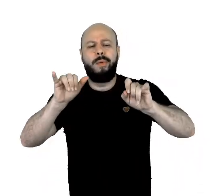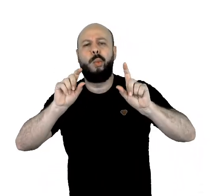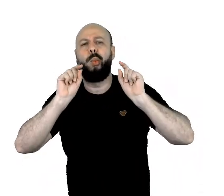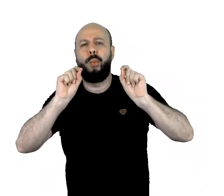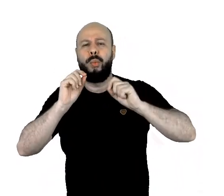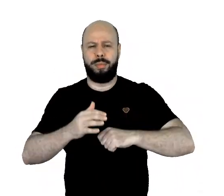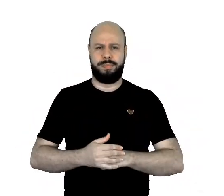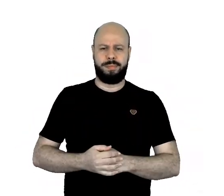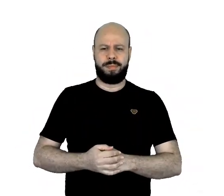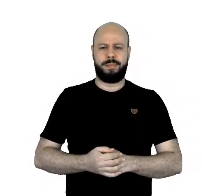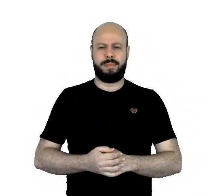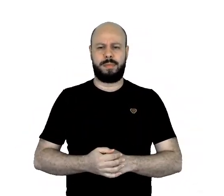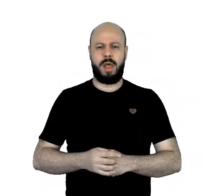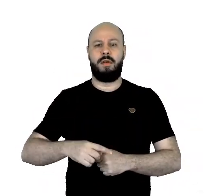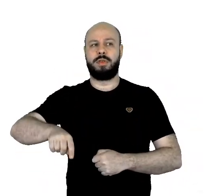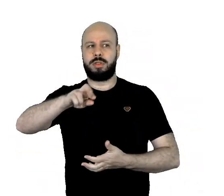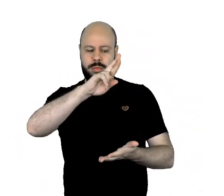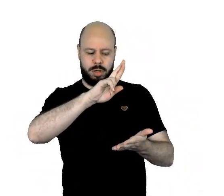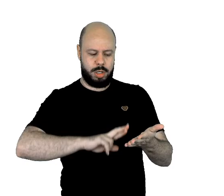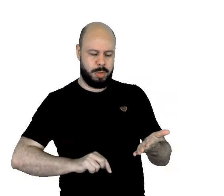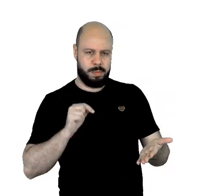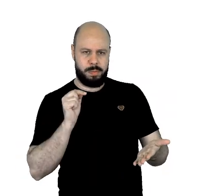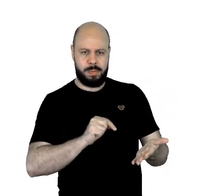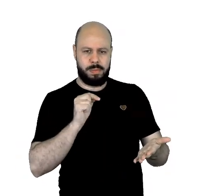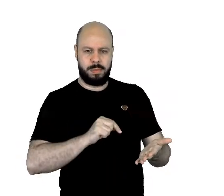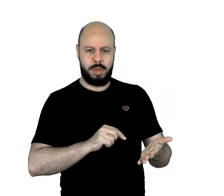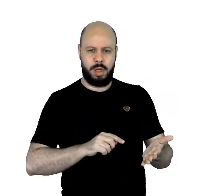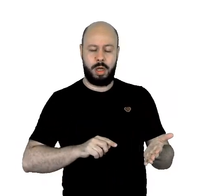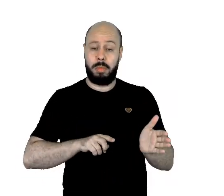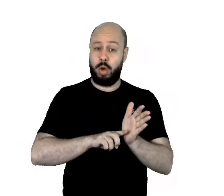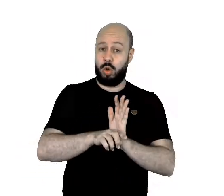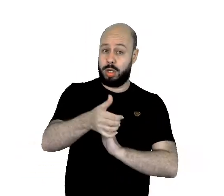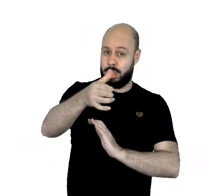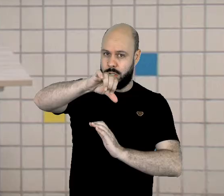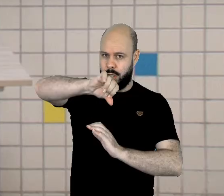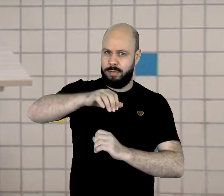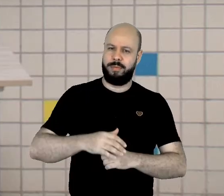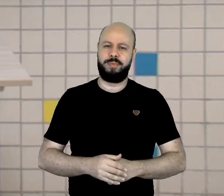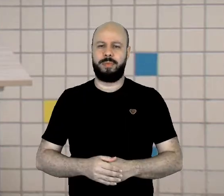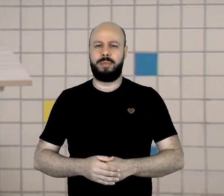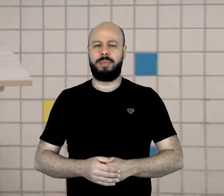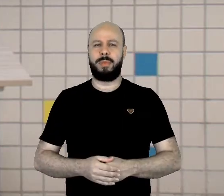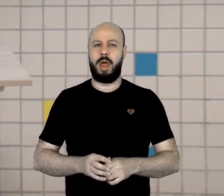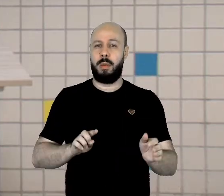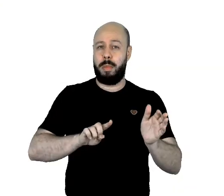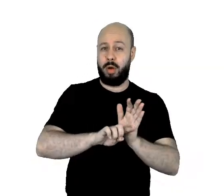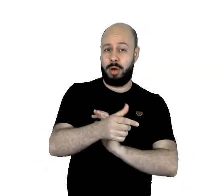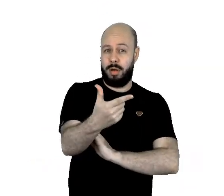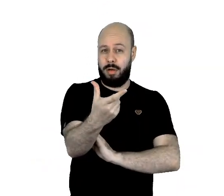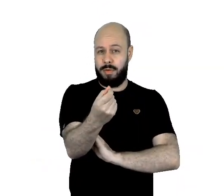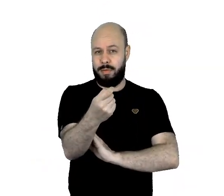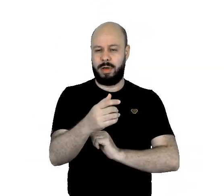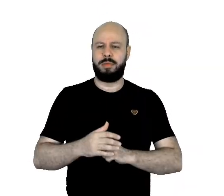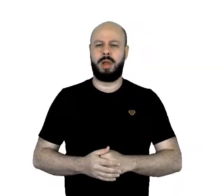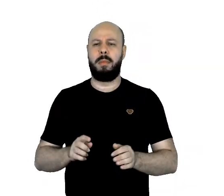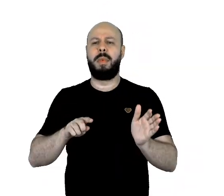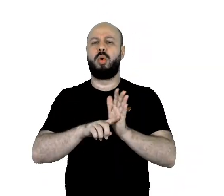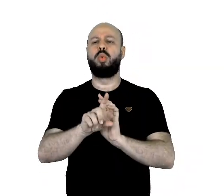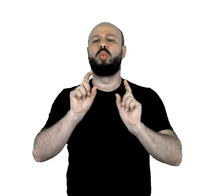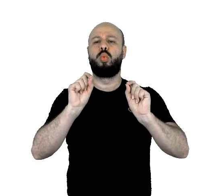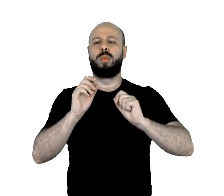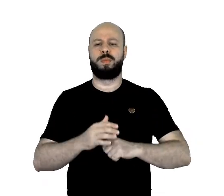aí vocês vão lá responder na 19, ok? Questão 20, ela pergunta o